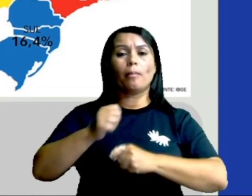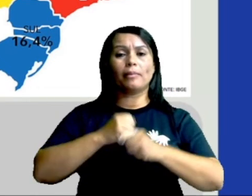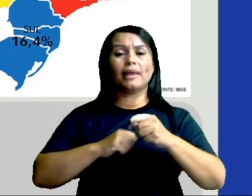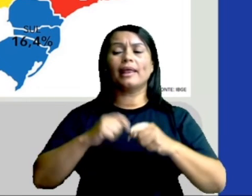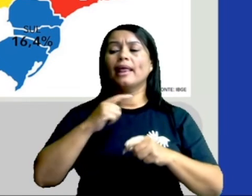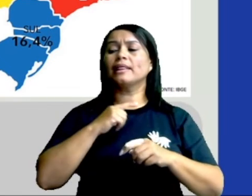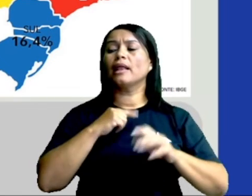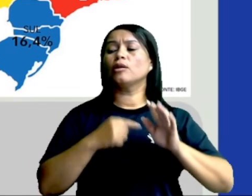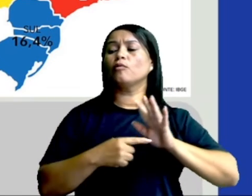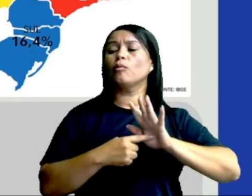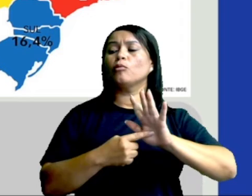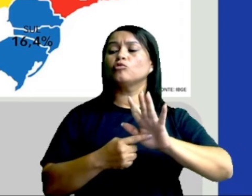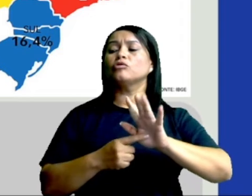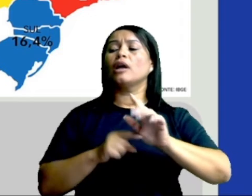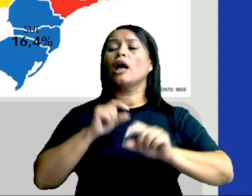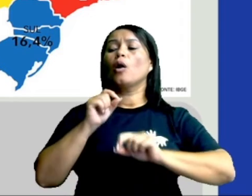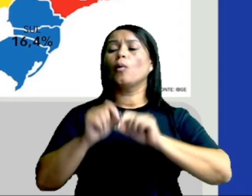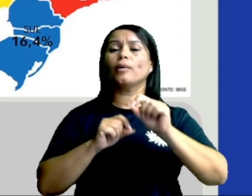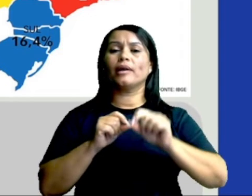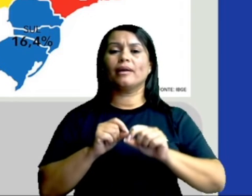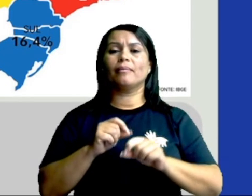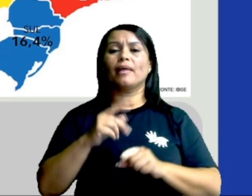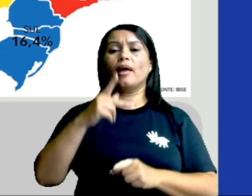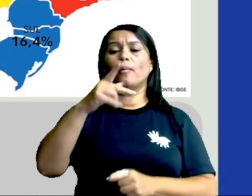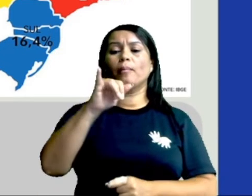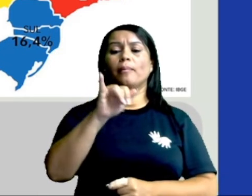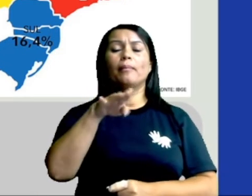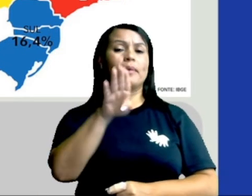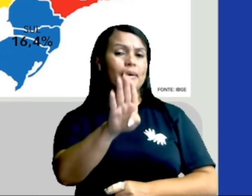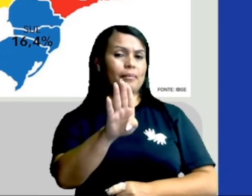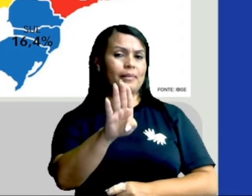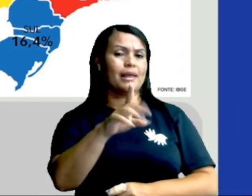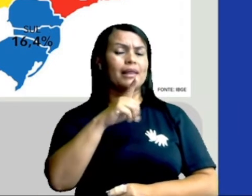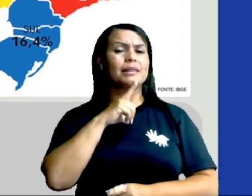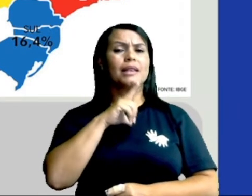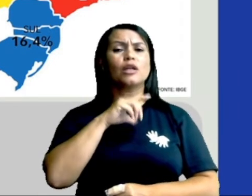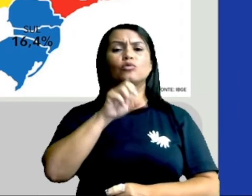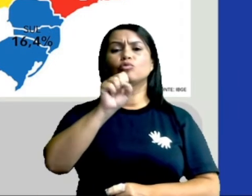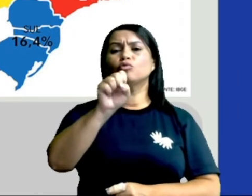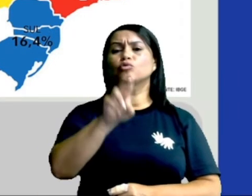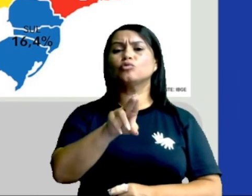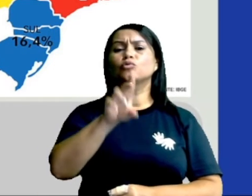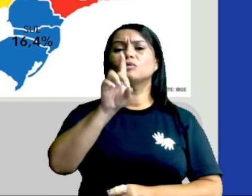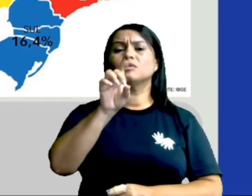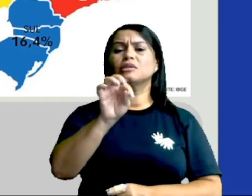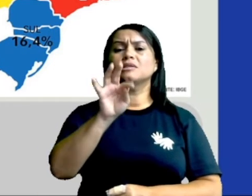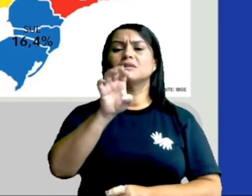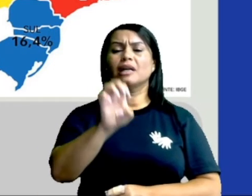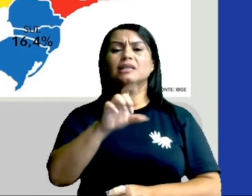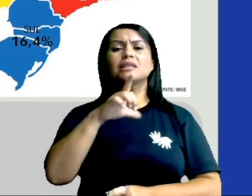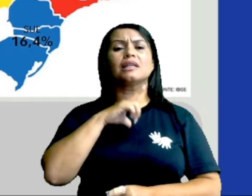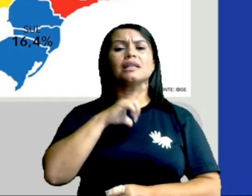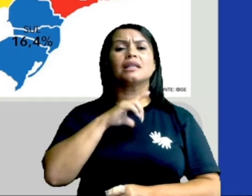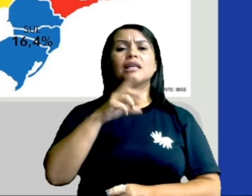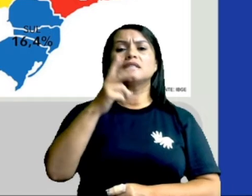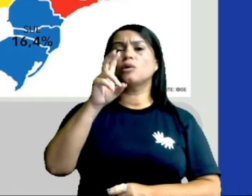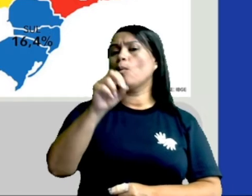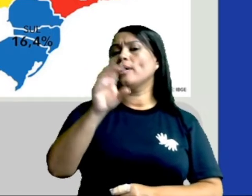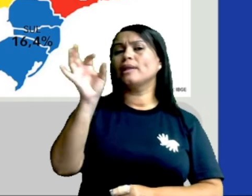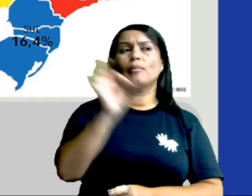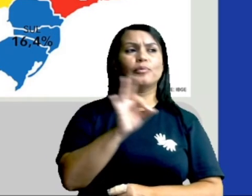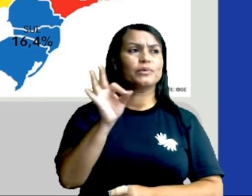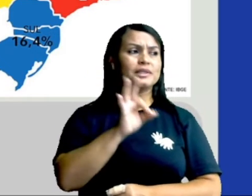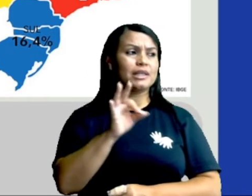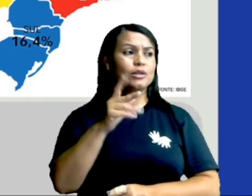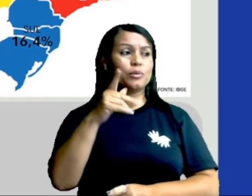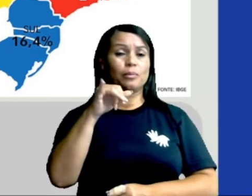primeiro destaque que eu vou dar aqui é para o PIB, Então, o PIB do Sudeste, ele corresponde a mais de 50% do PIB brasileiro. Então,